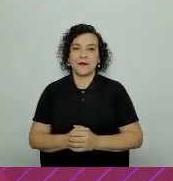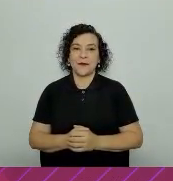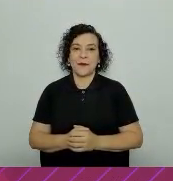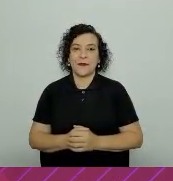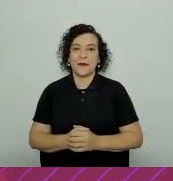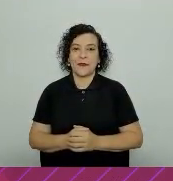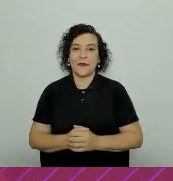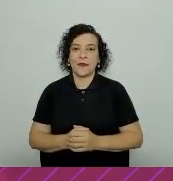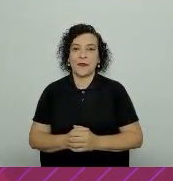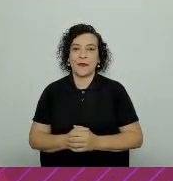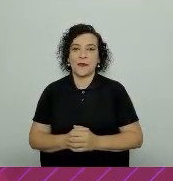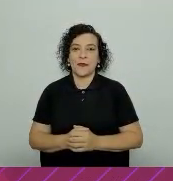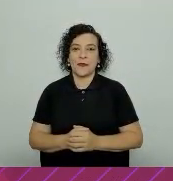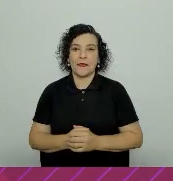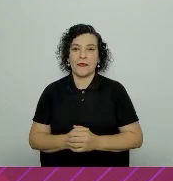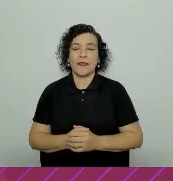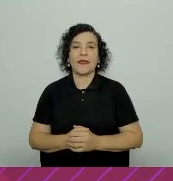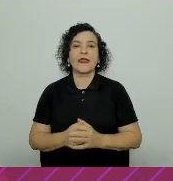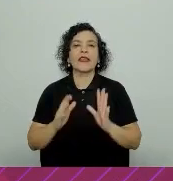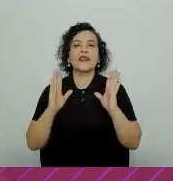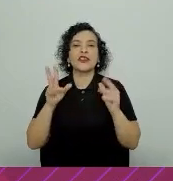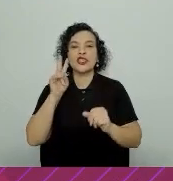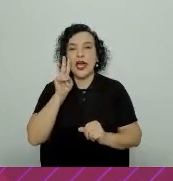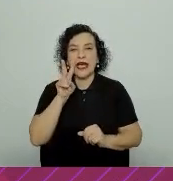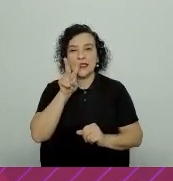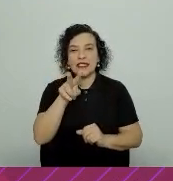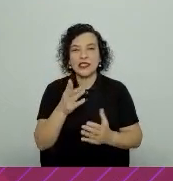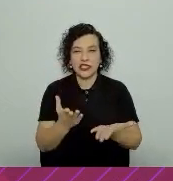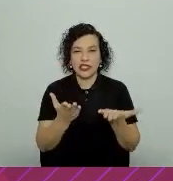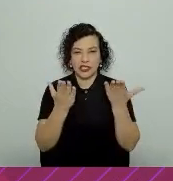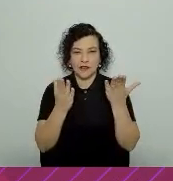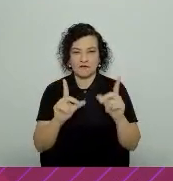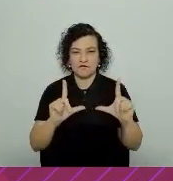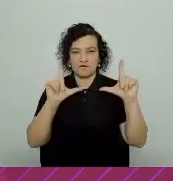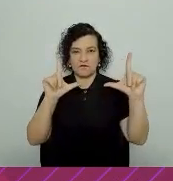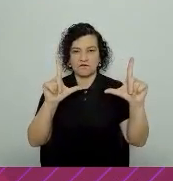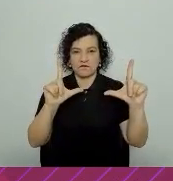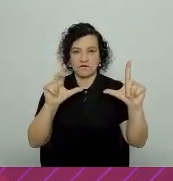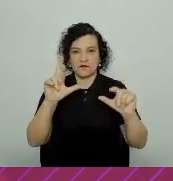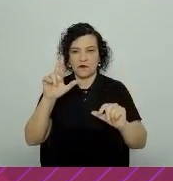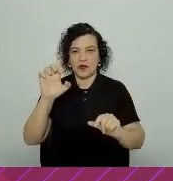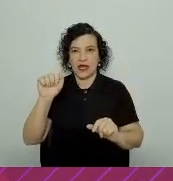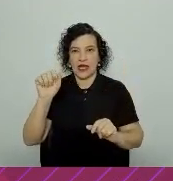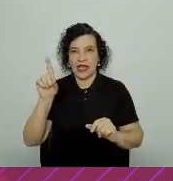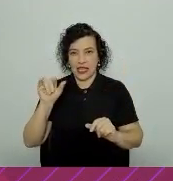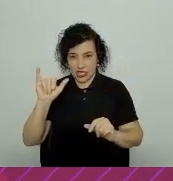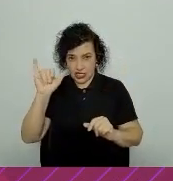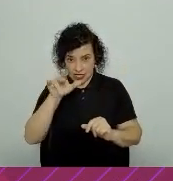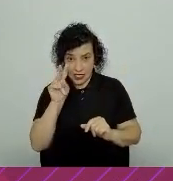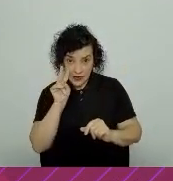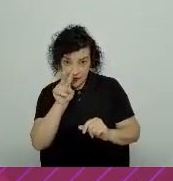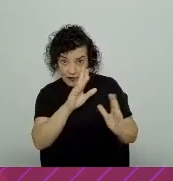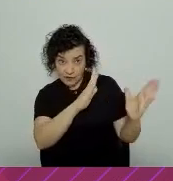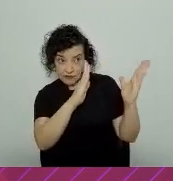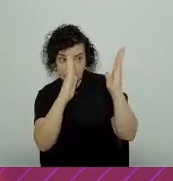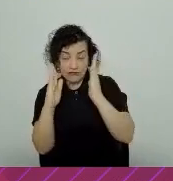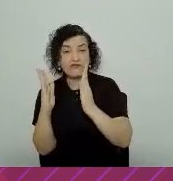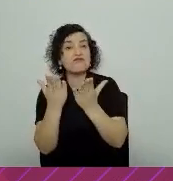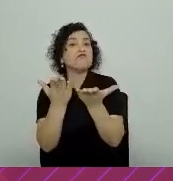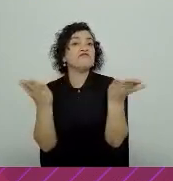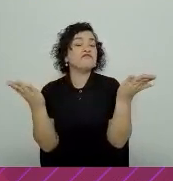em construção alguém assistiu o Red Player que que vocês acharam gente